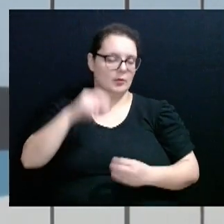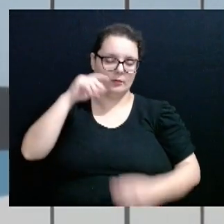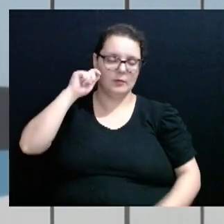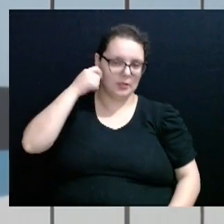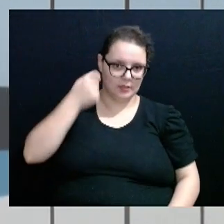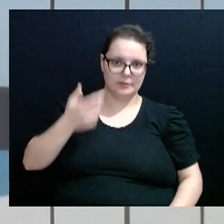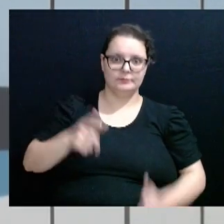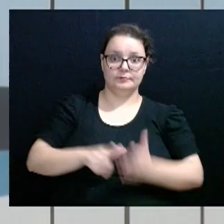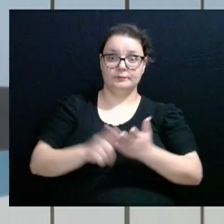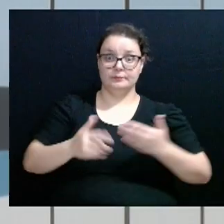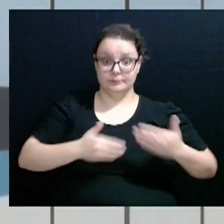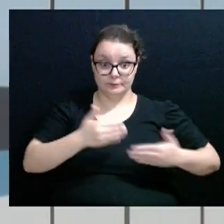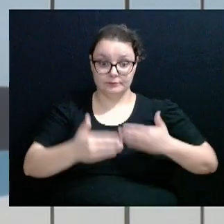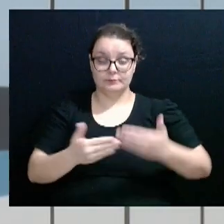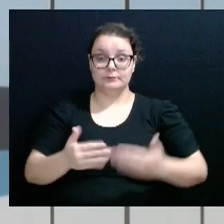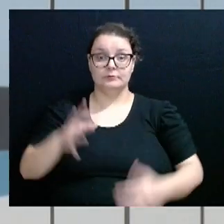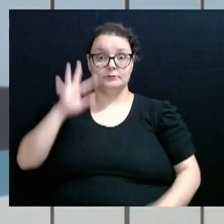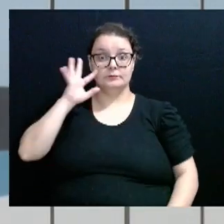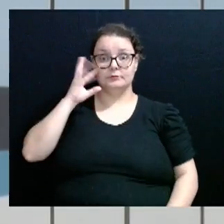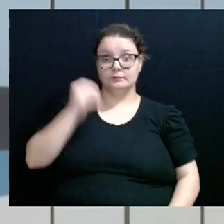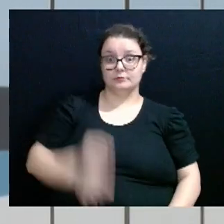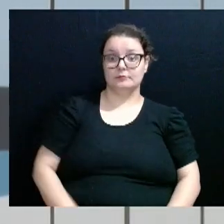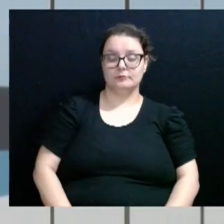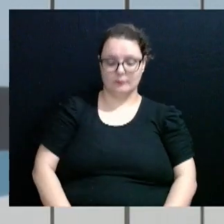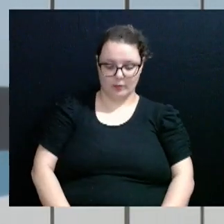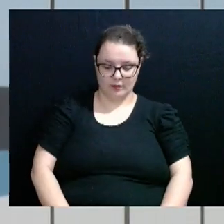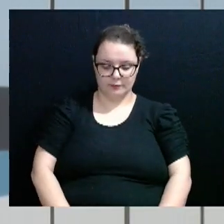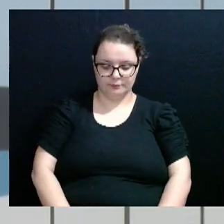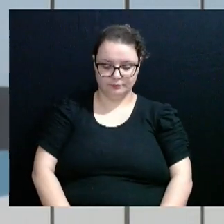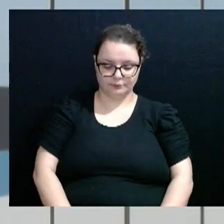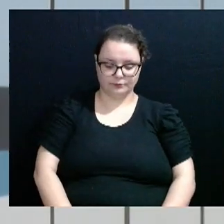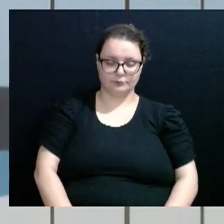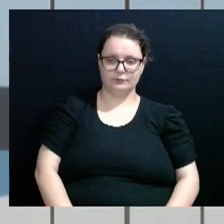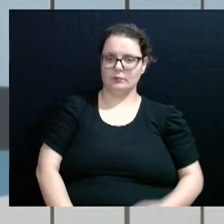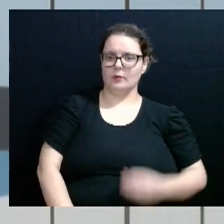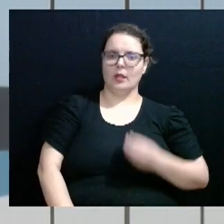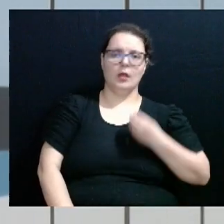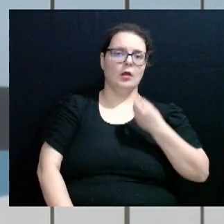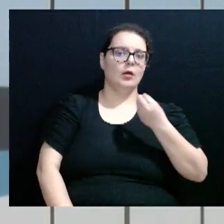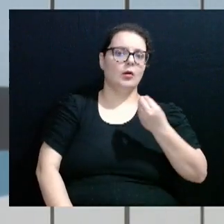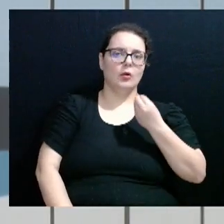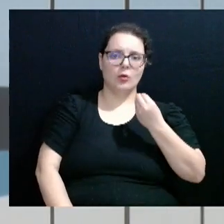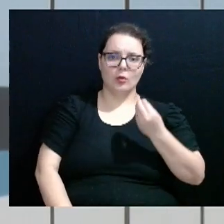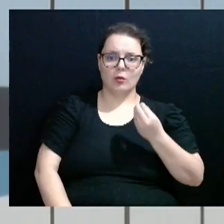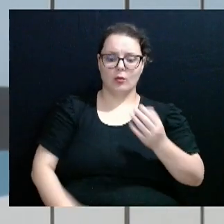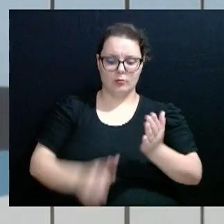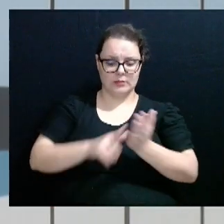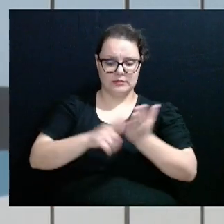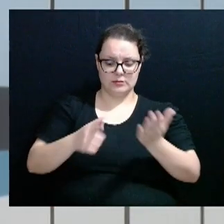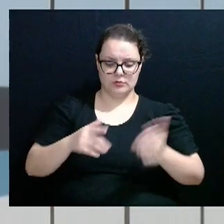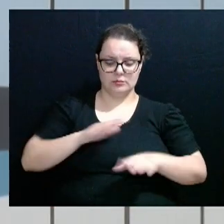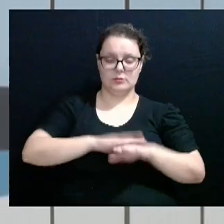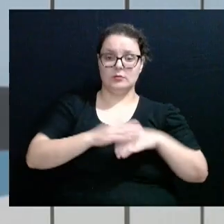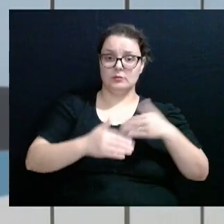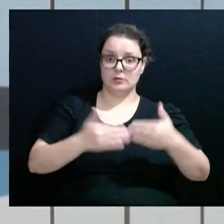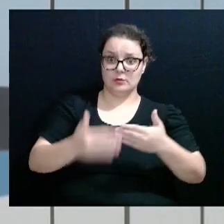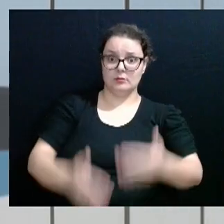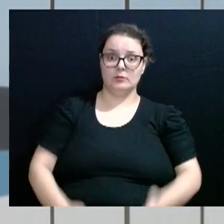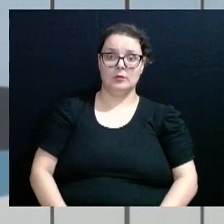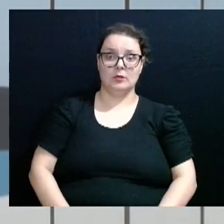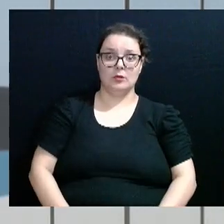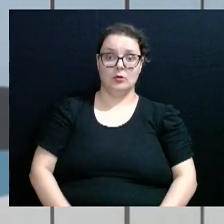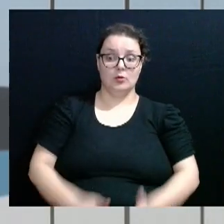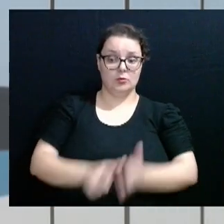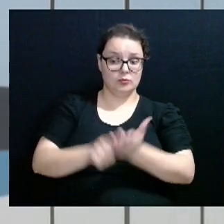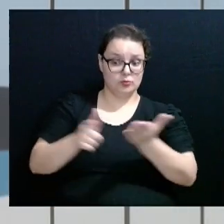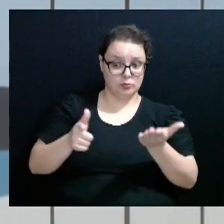para conhecer como esse jornalismo funciona. A gente fala que o jornalismo antirracista ele cumpre a